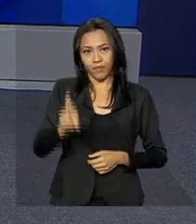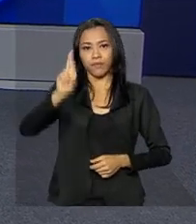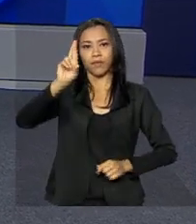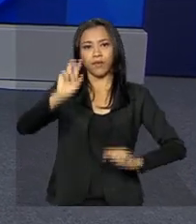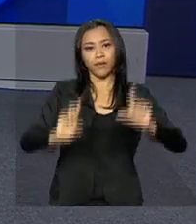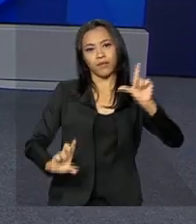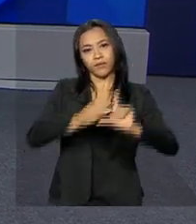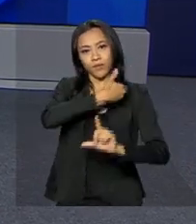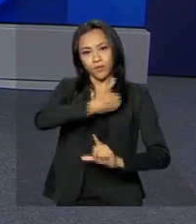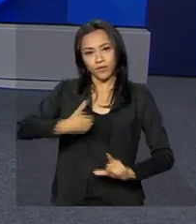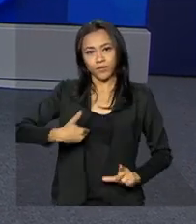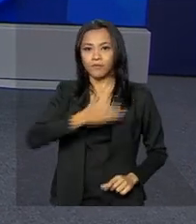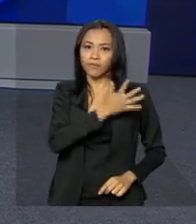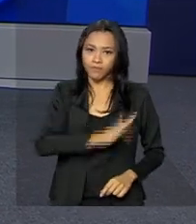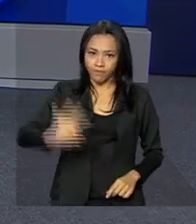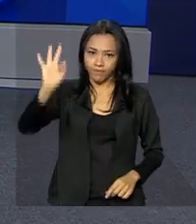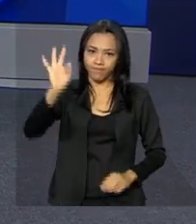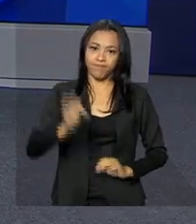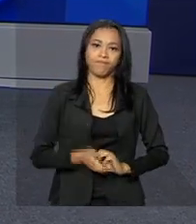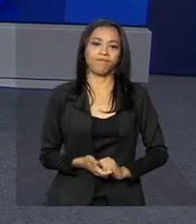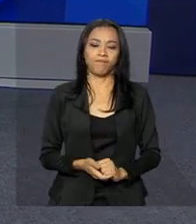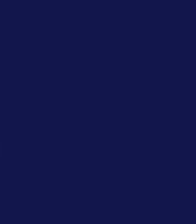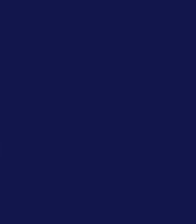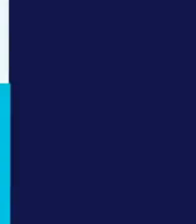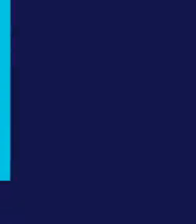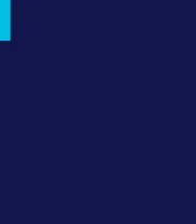nbr a tv do governo federal